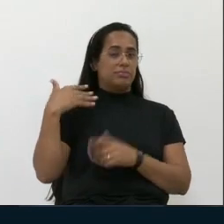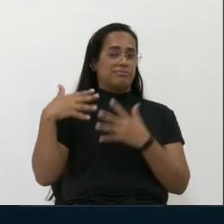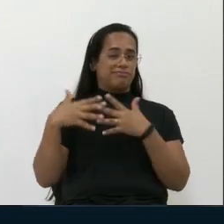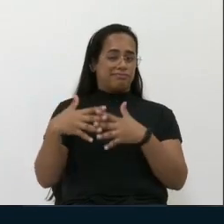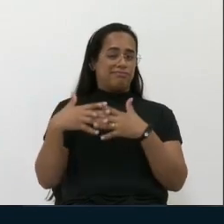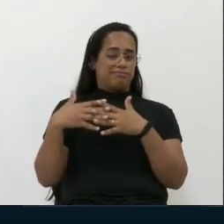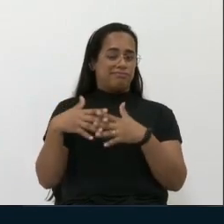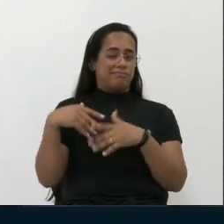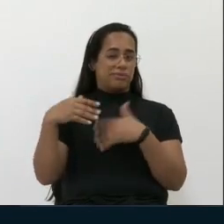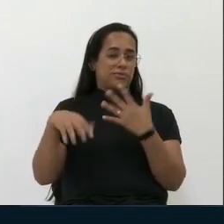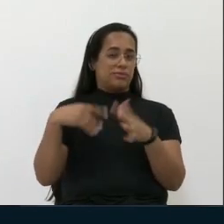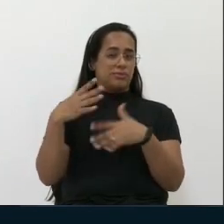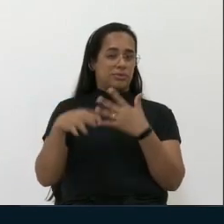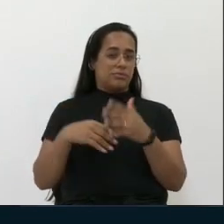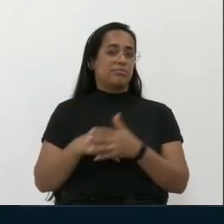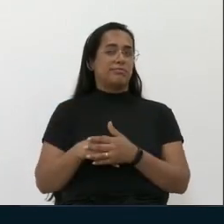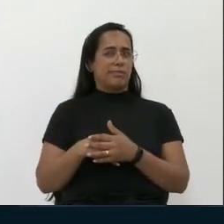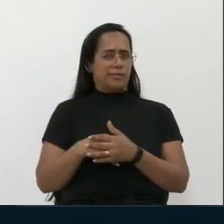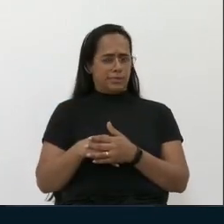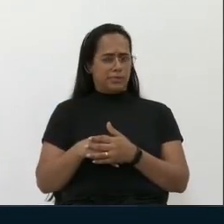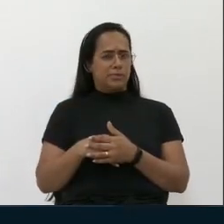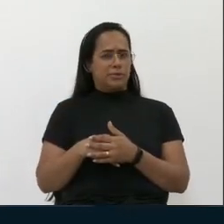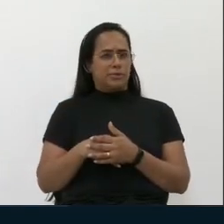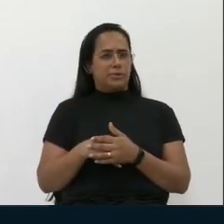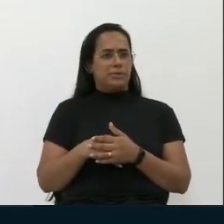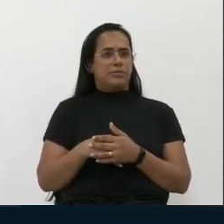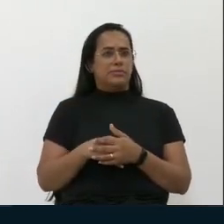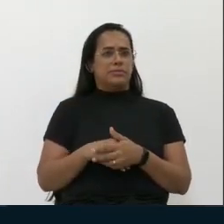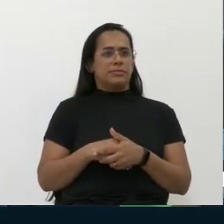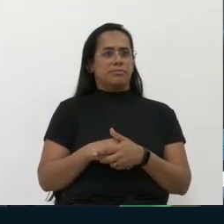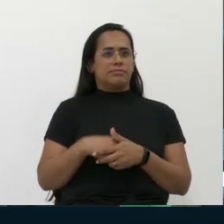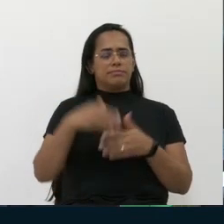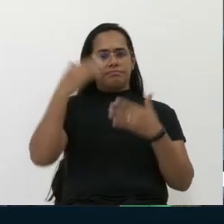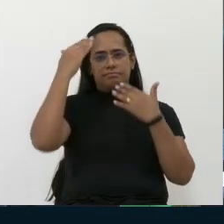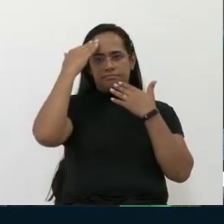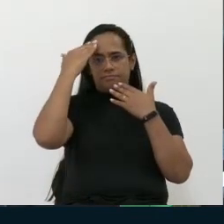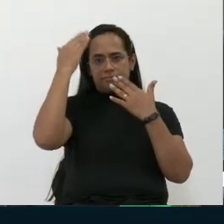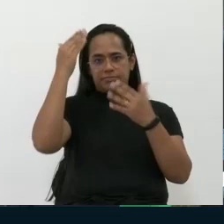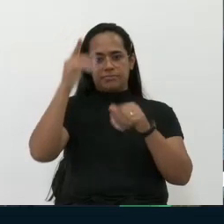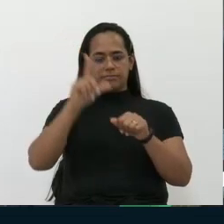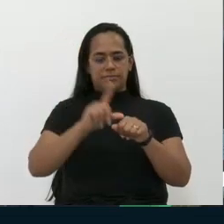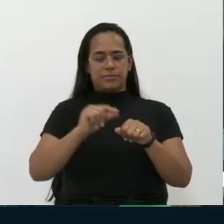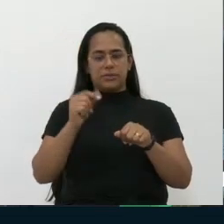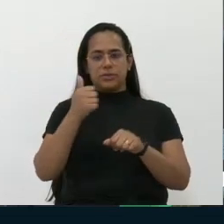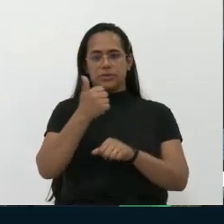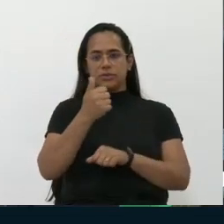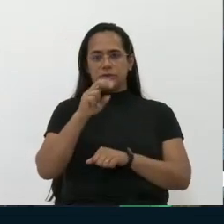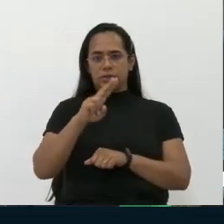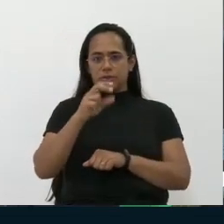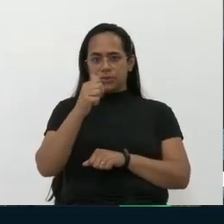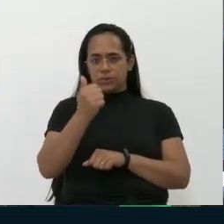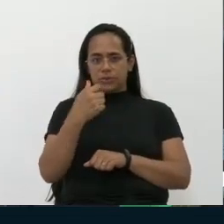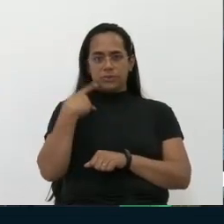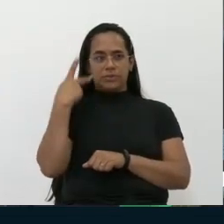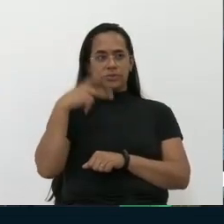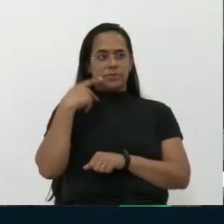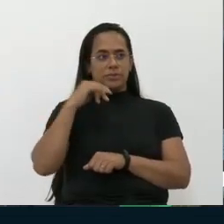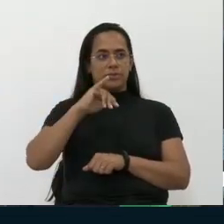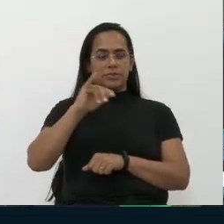encerrar. Ele veio aqui só para maltratar vocês e foi embora. Obrigado, senhor presidente. Pelo artigo 151, vereador Jorginho Mota, do Agir.